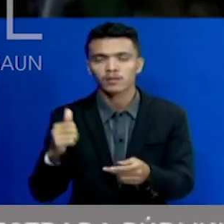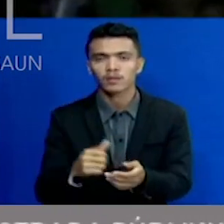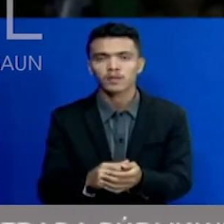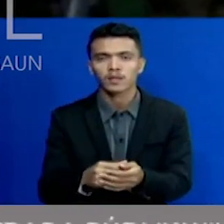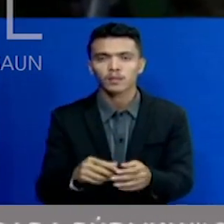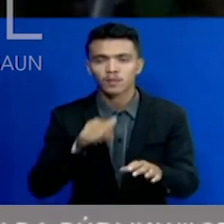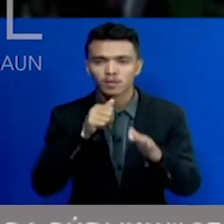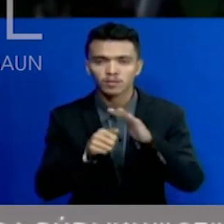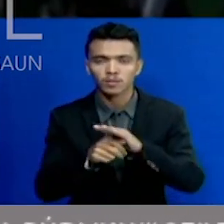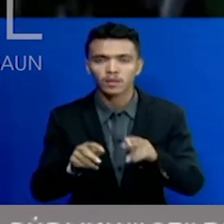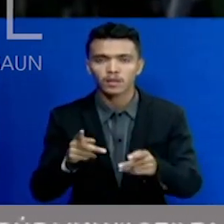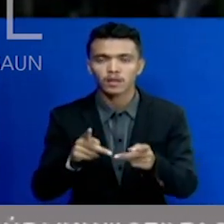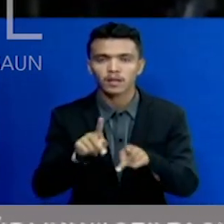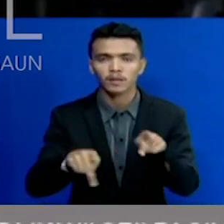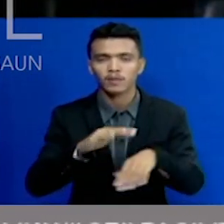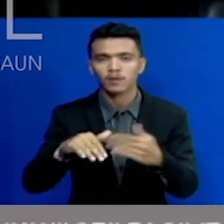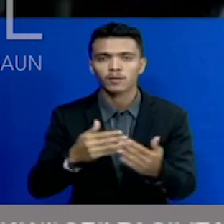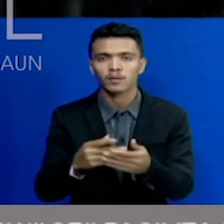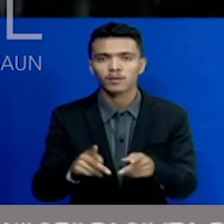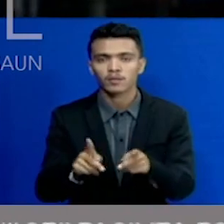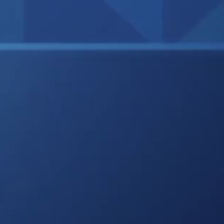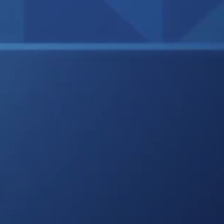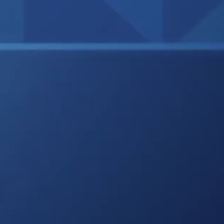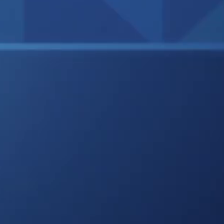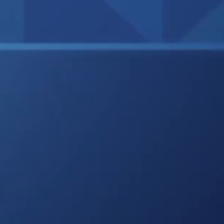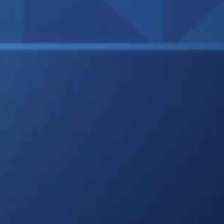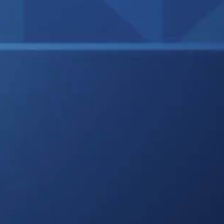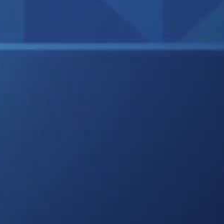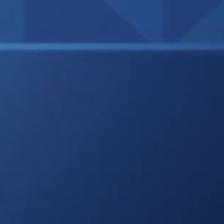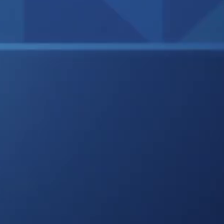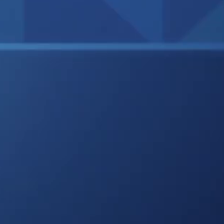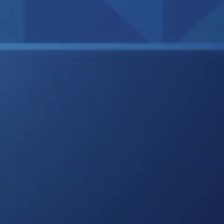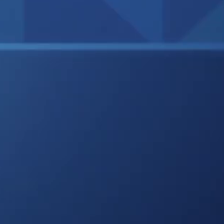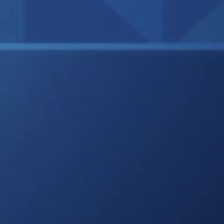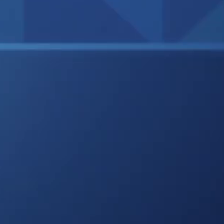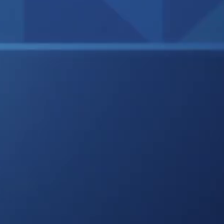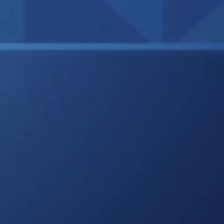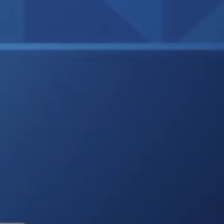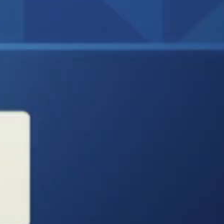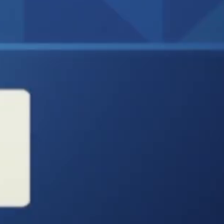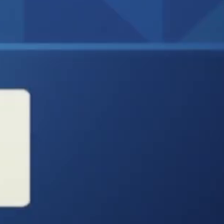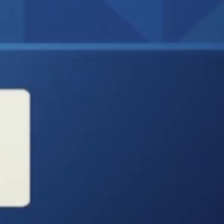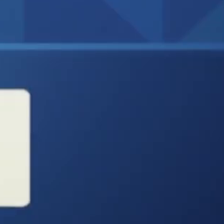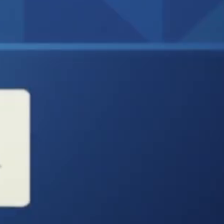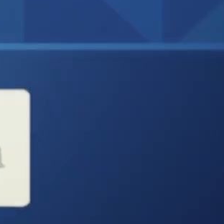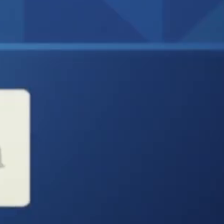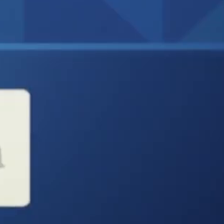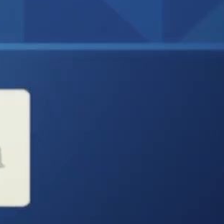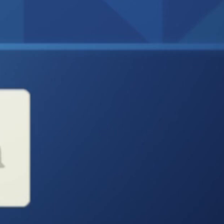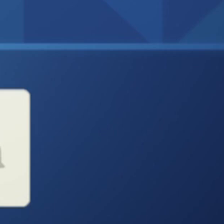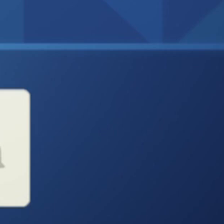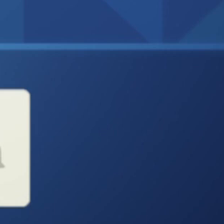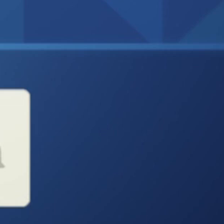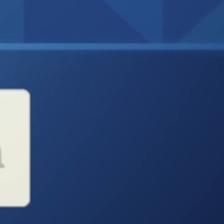publiko. Husi Ainara, Basti Noronha Bertateli. Hai, telespectadores atu hetan informasan aktuais